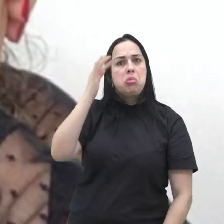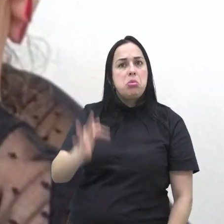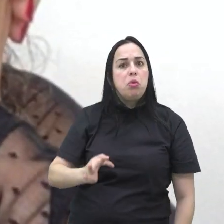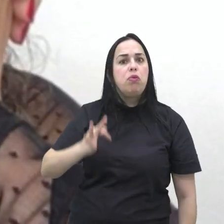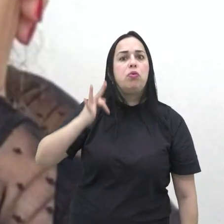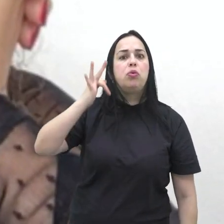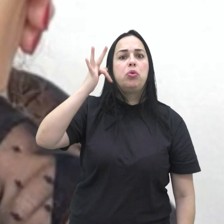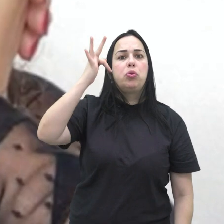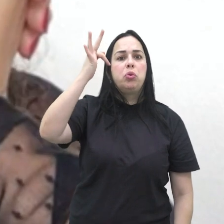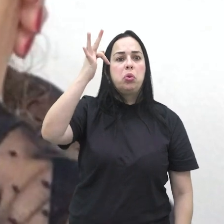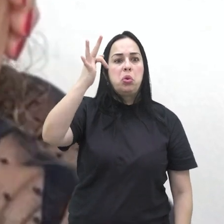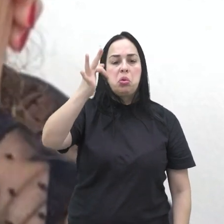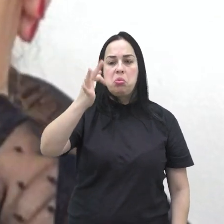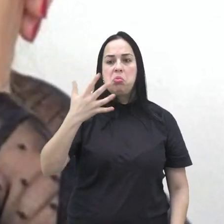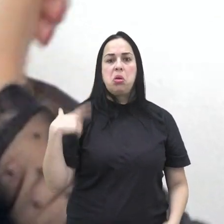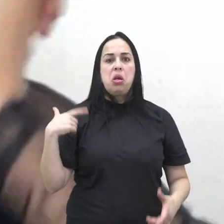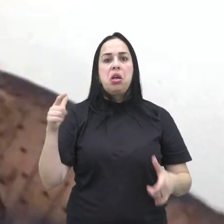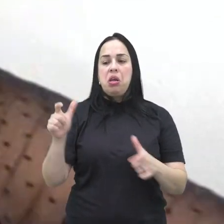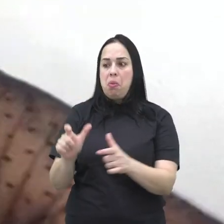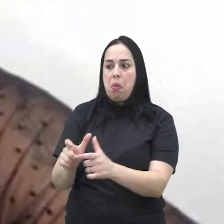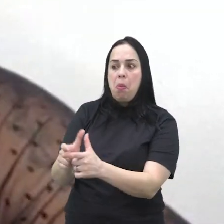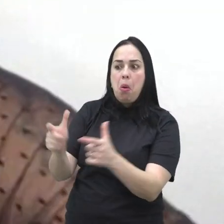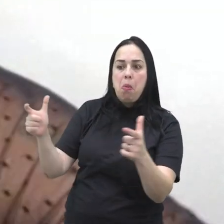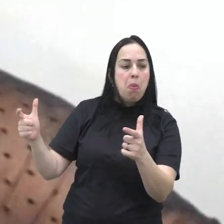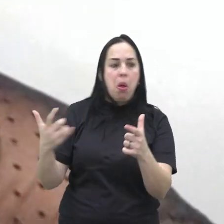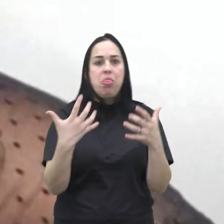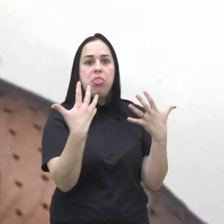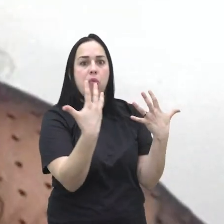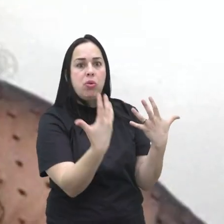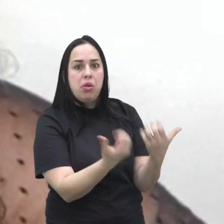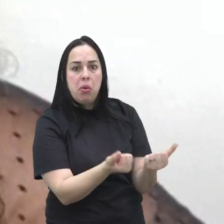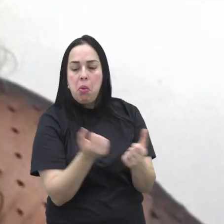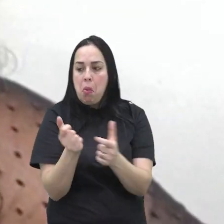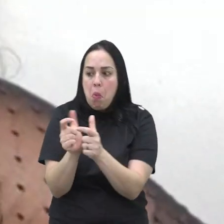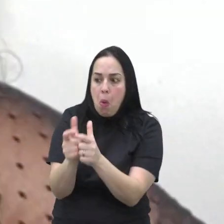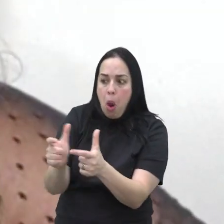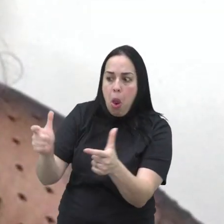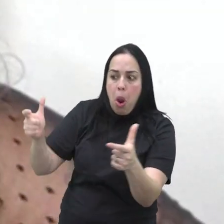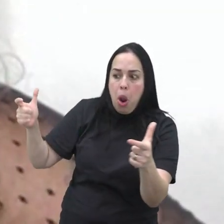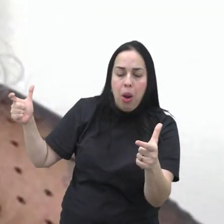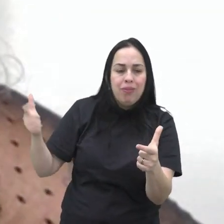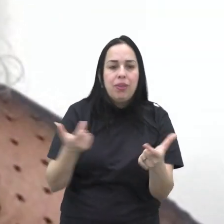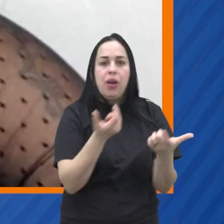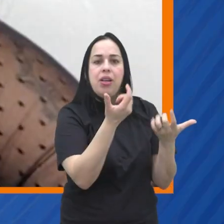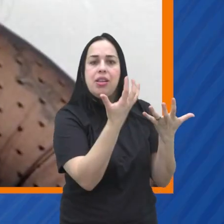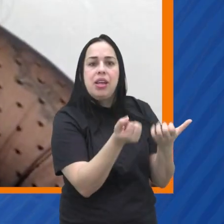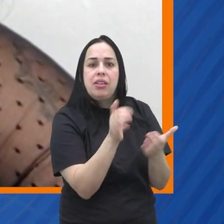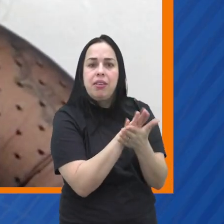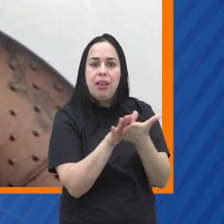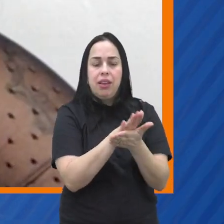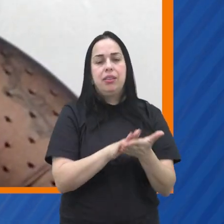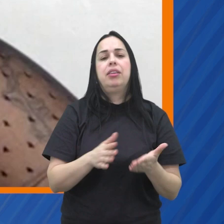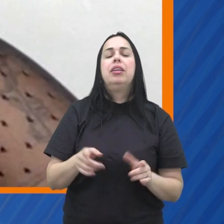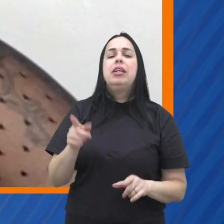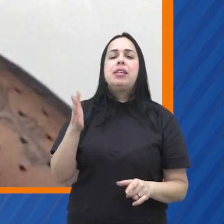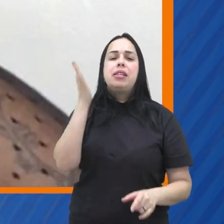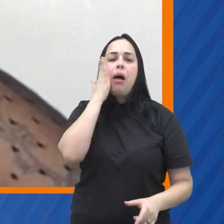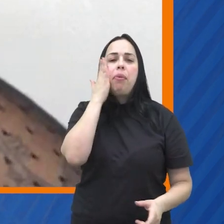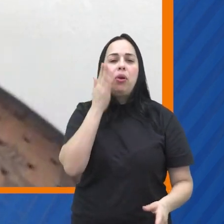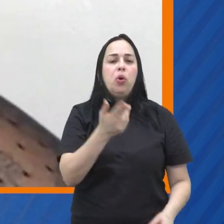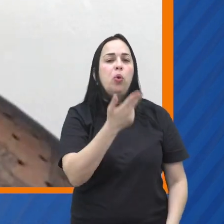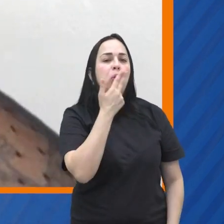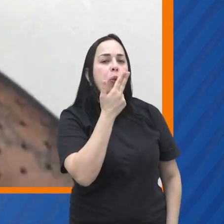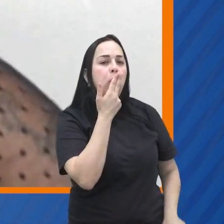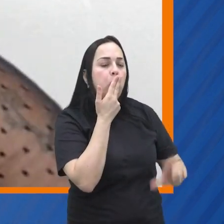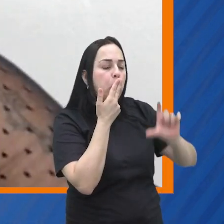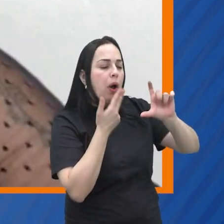bebidas alcoólicas, Júlia acredita que no futuro o álcool vai ter menos espaço na vida das pessoas. Assim como a gente